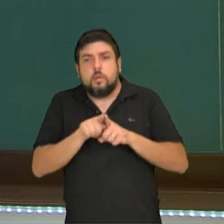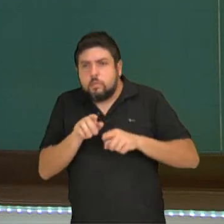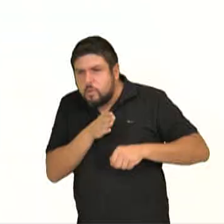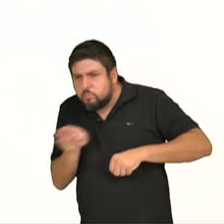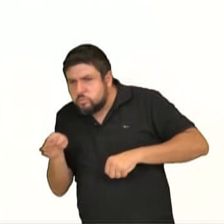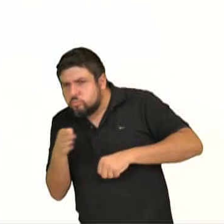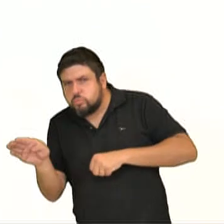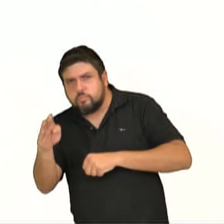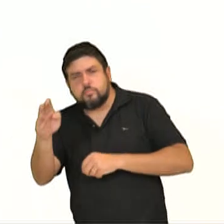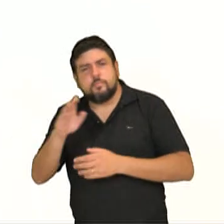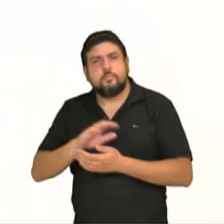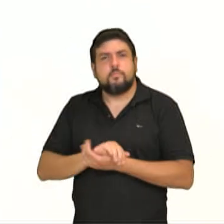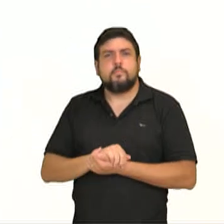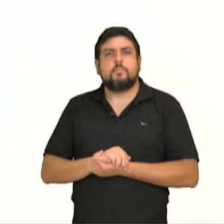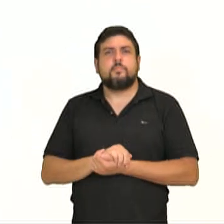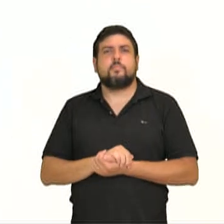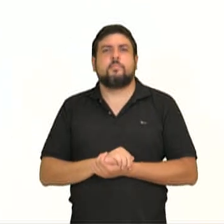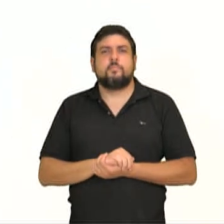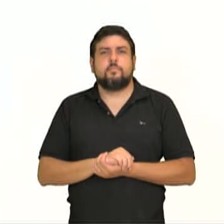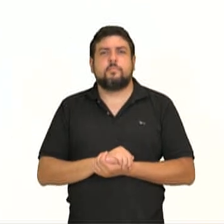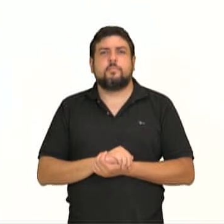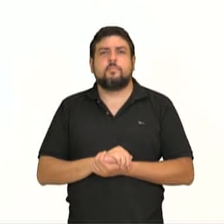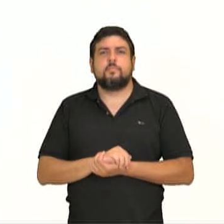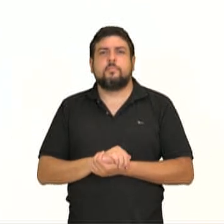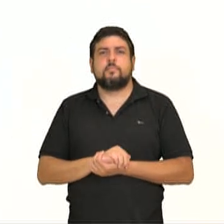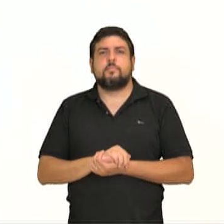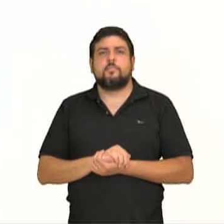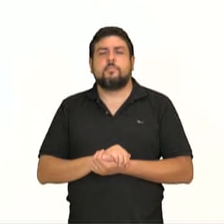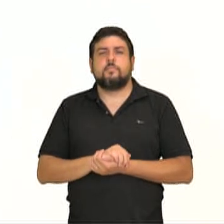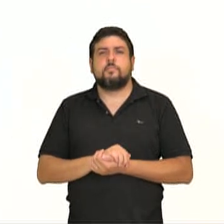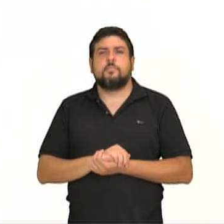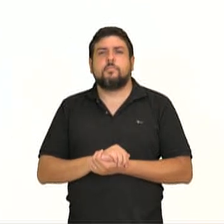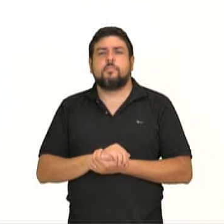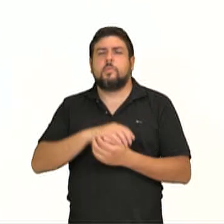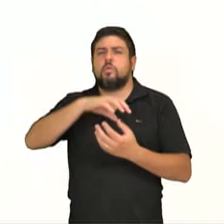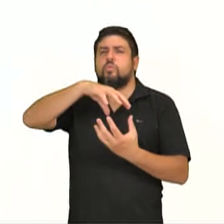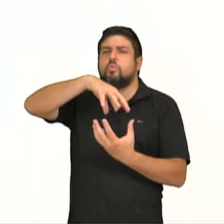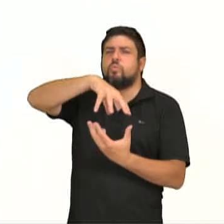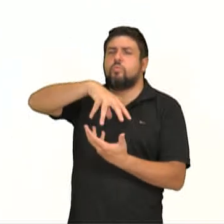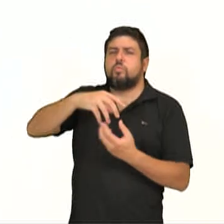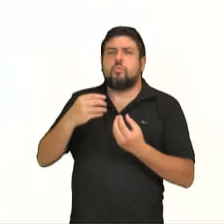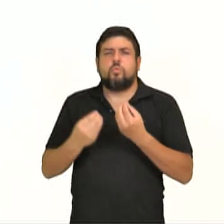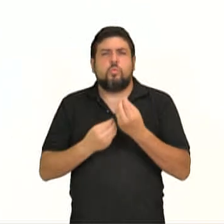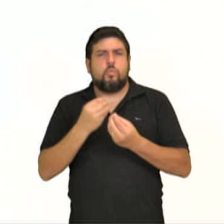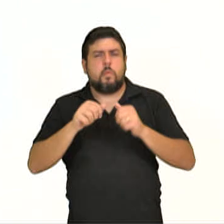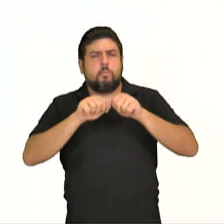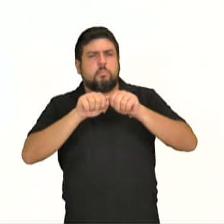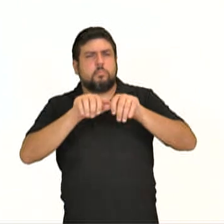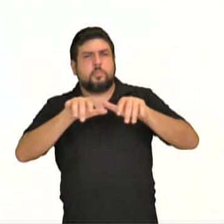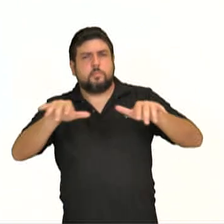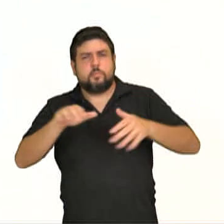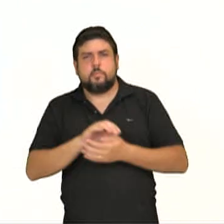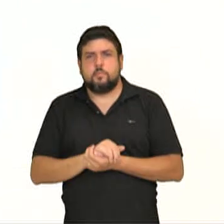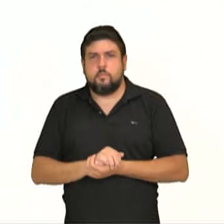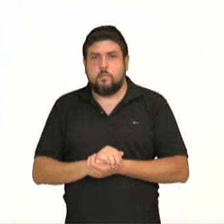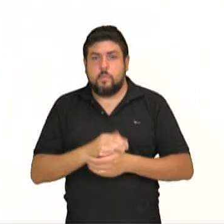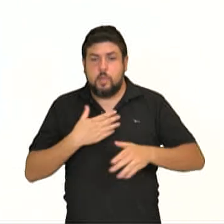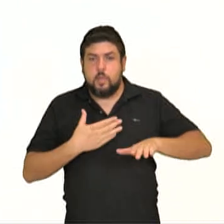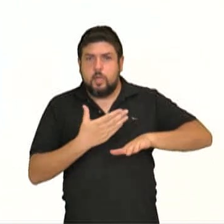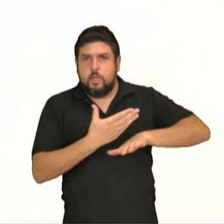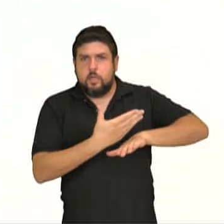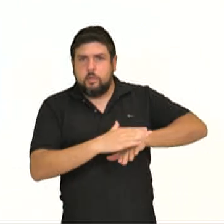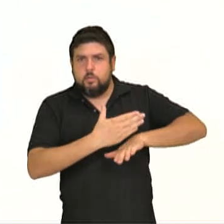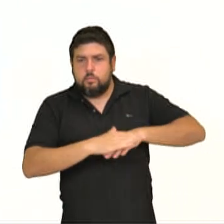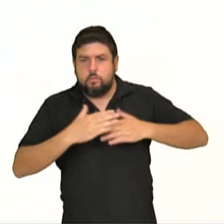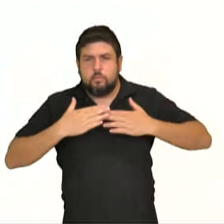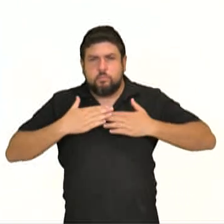1942. No mundo agora, como que ele foi difundido no mundo? A orientação é uma das práticas corporais de aventura mais praticadas